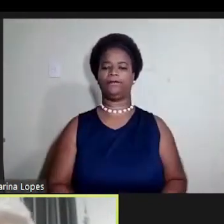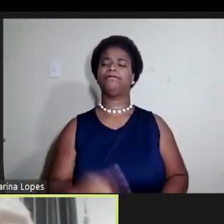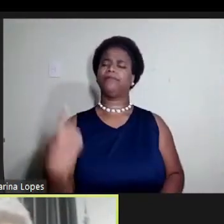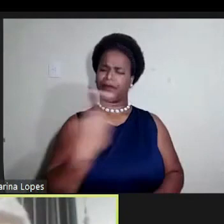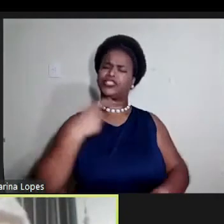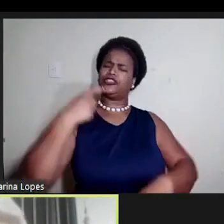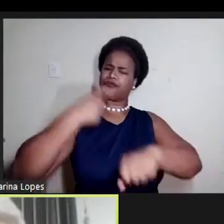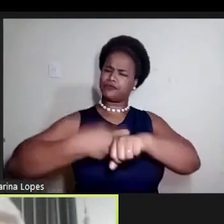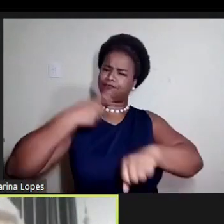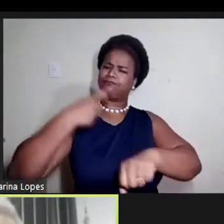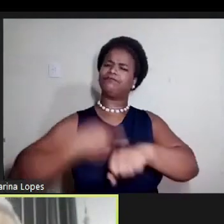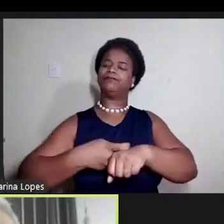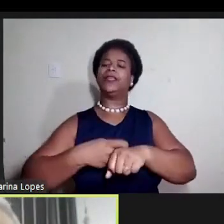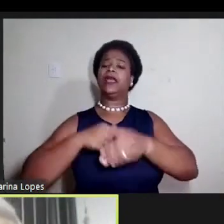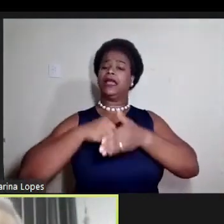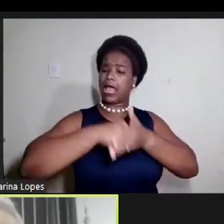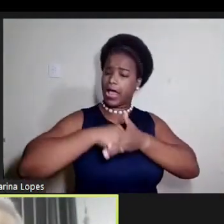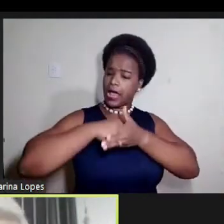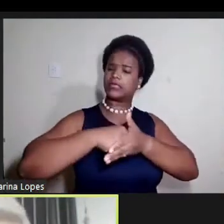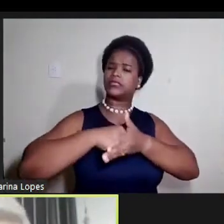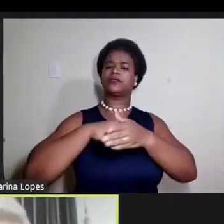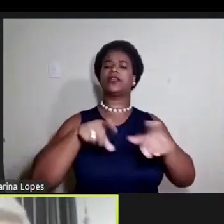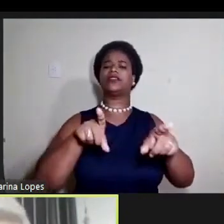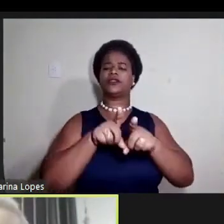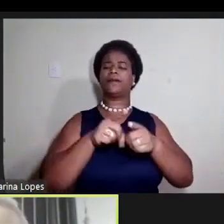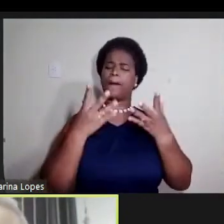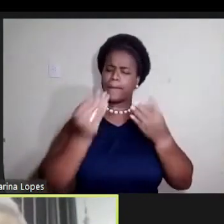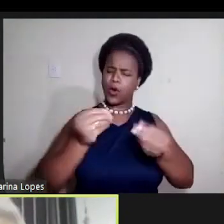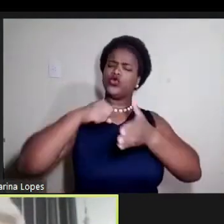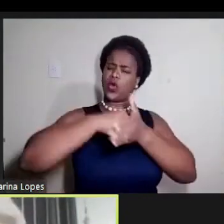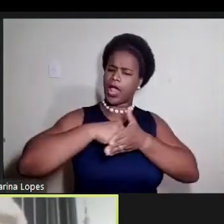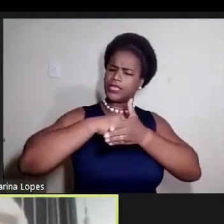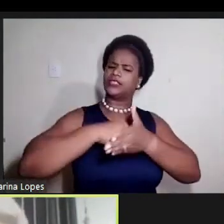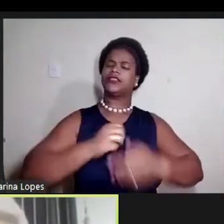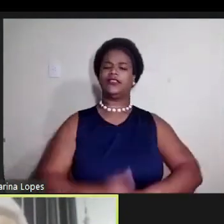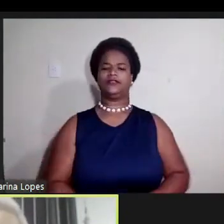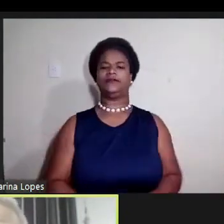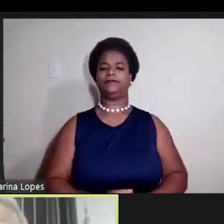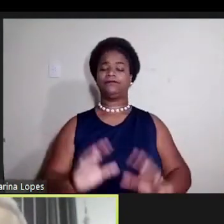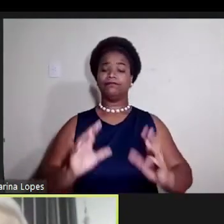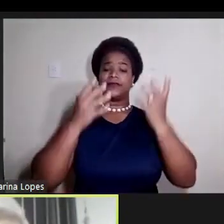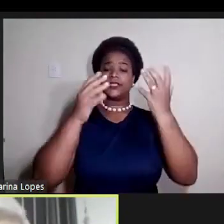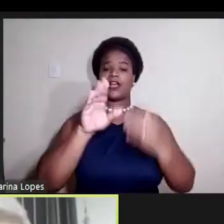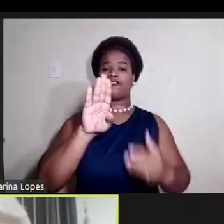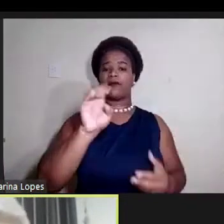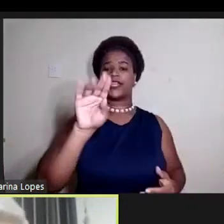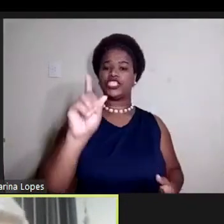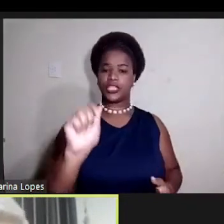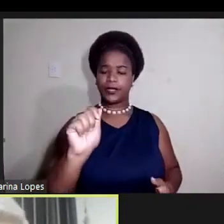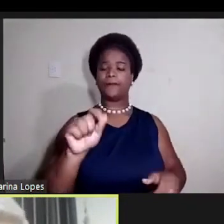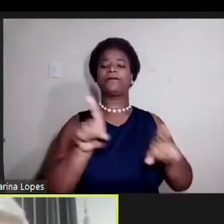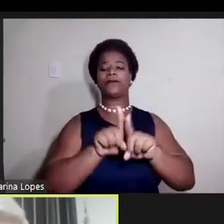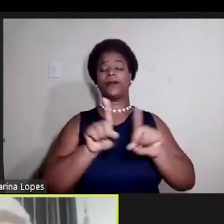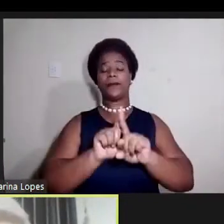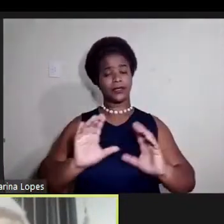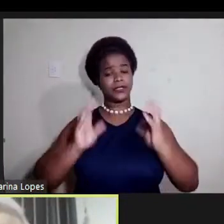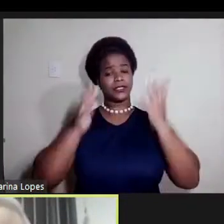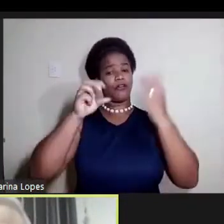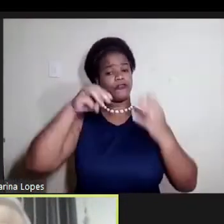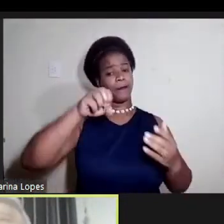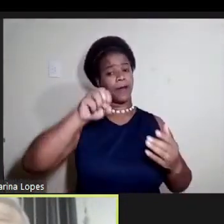e resistentes, muito resistentes. Salve Badinha, salve Mauri Pinto de